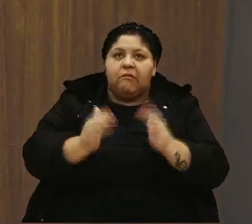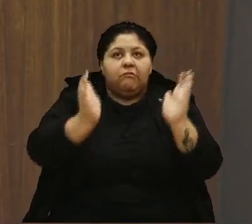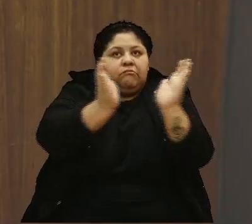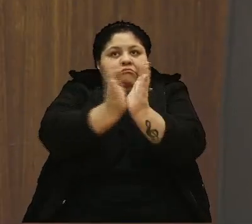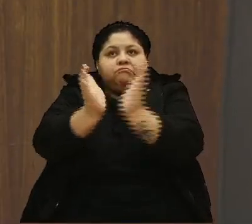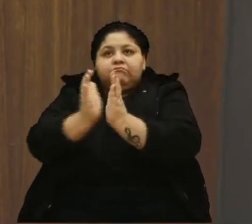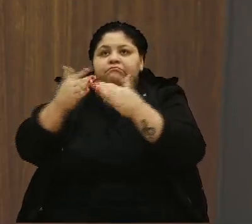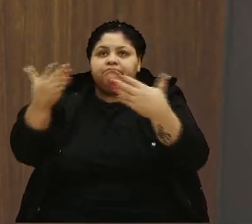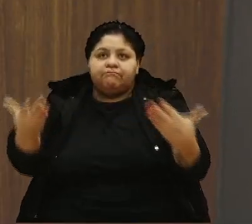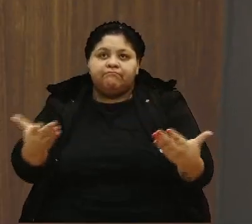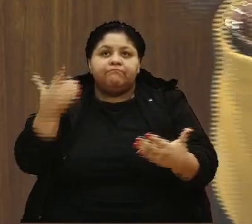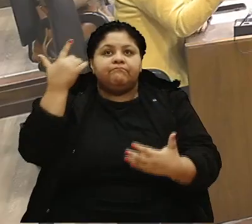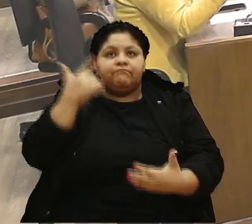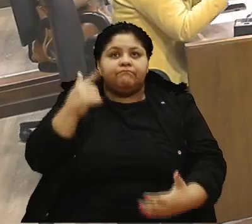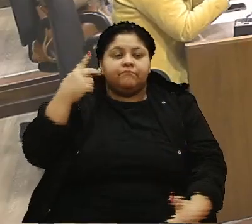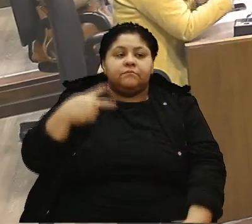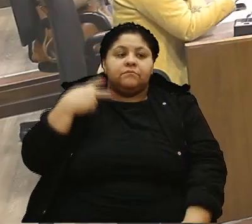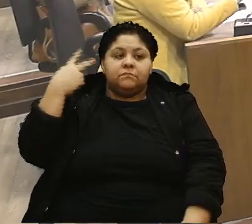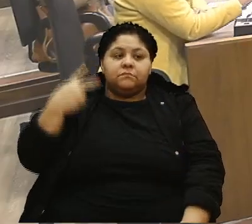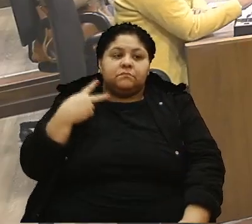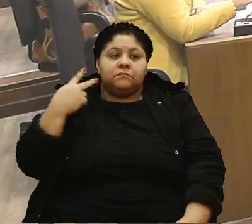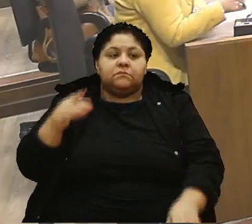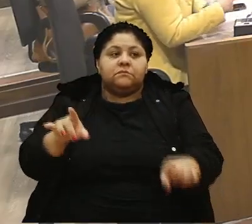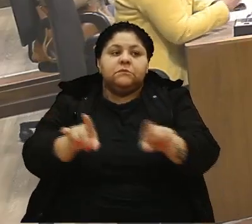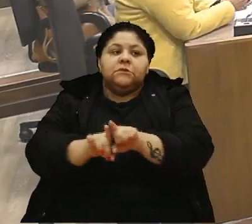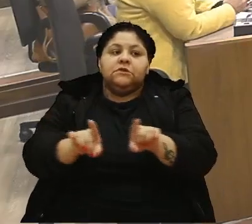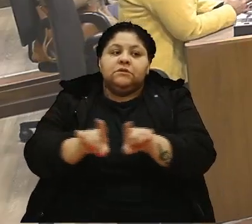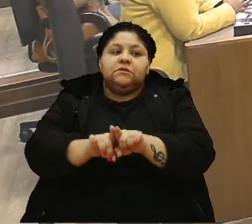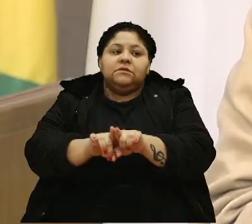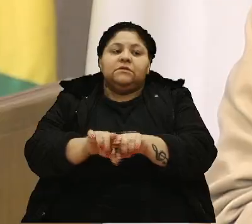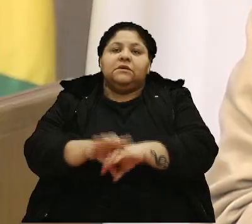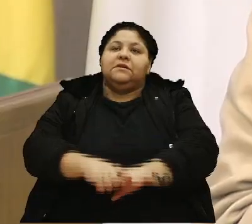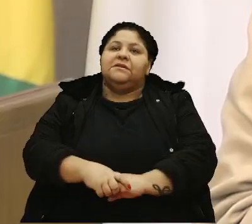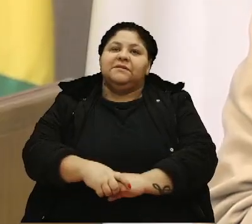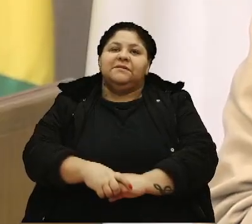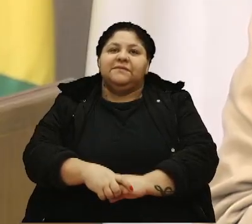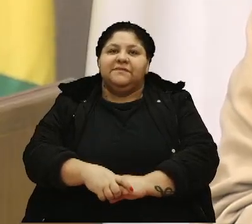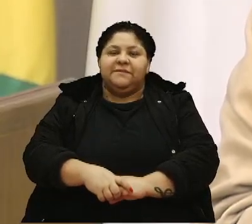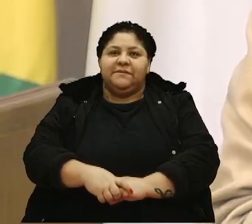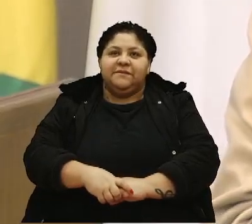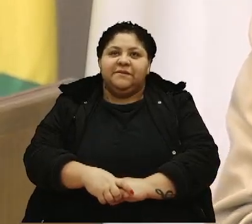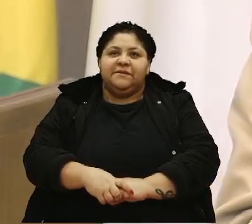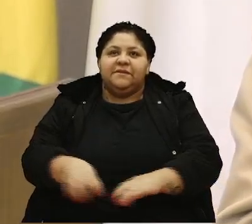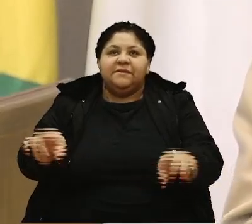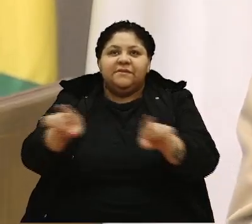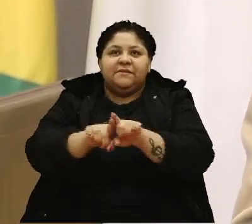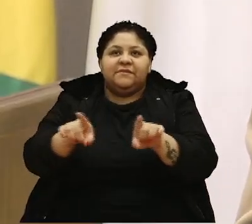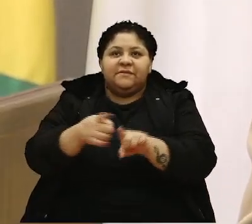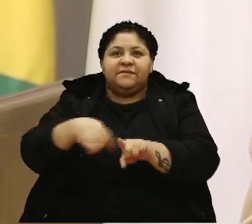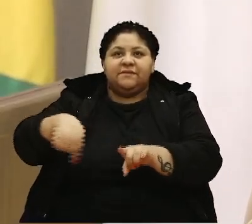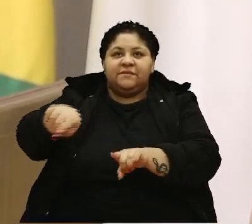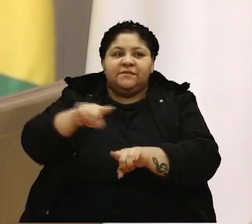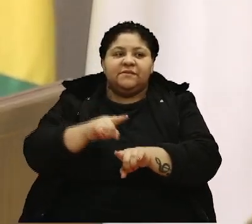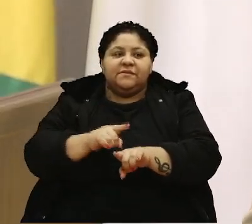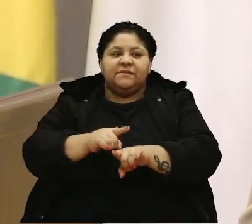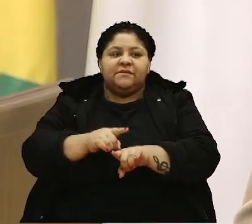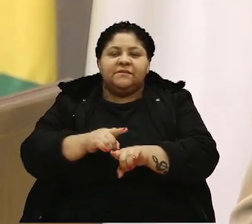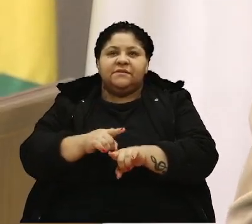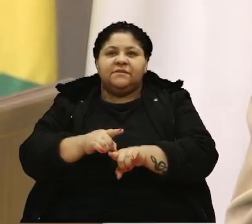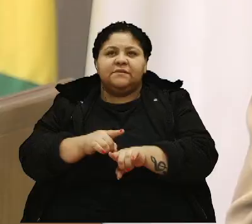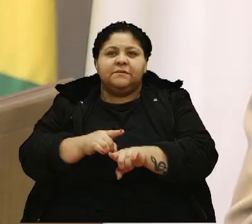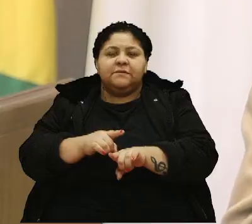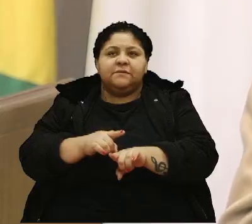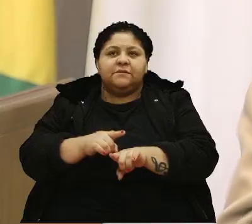colegas. Mas, de novo, né, vereadora Rose, aqui eu estou me socorrendo, inclusive, e, de novo, não botando a culpa em